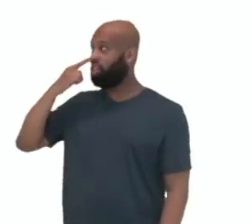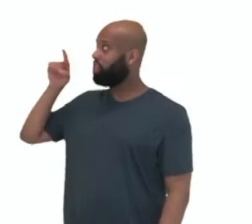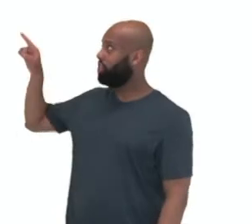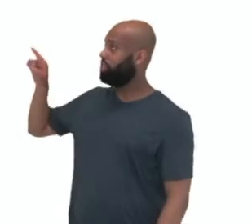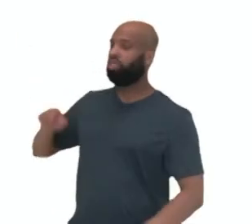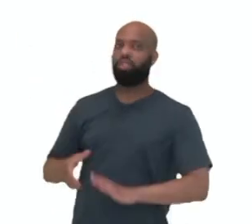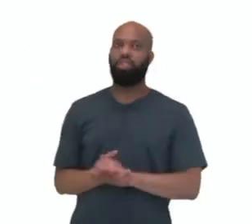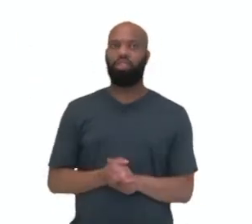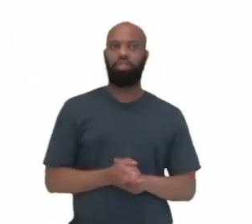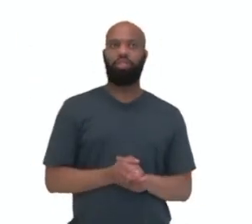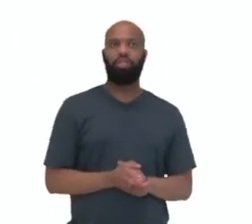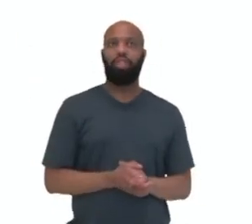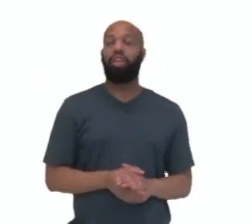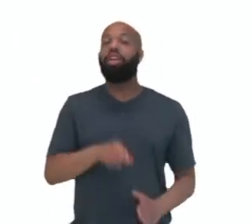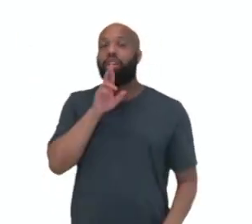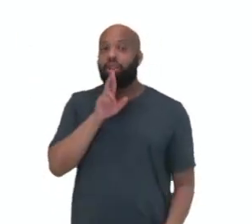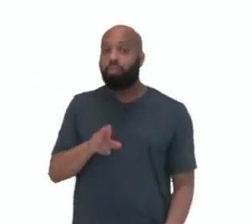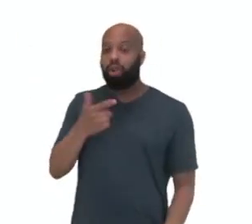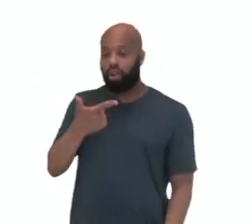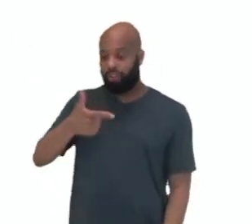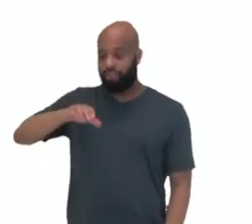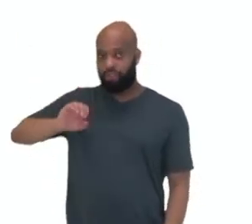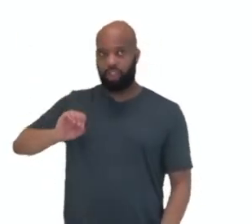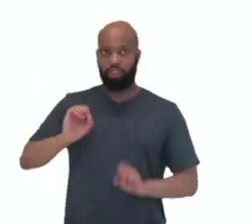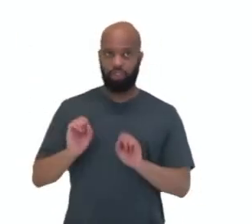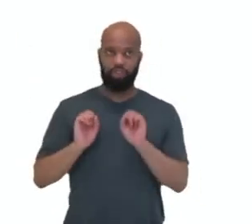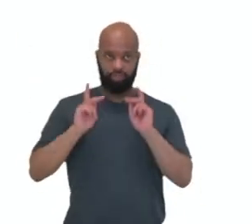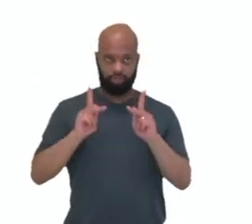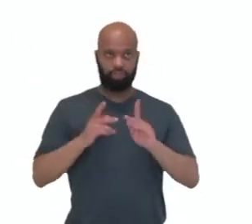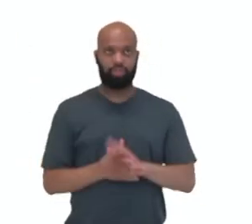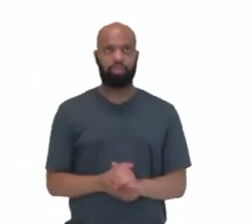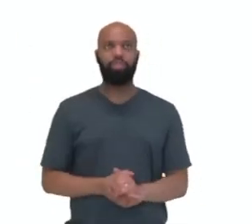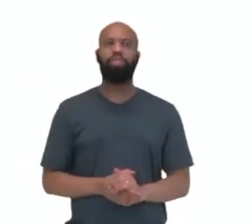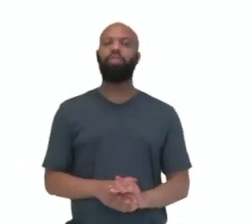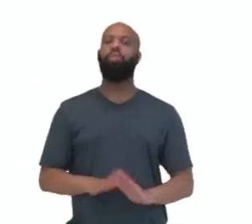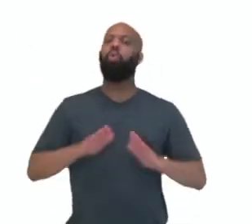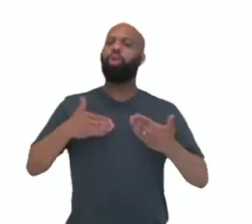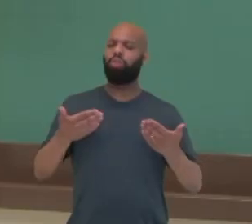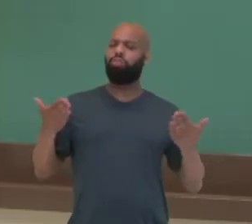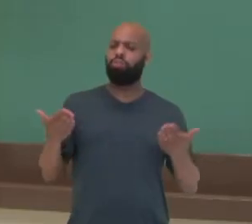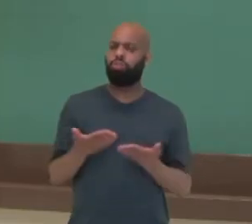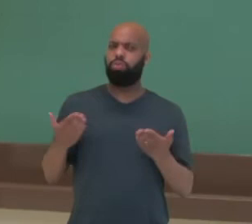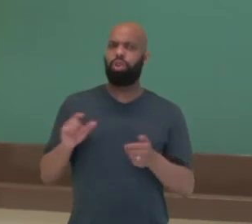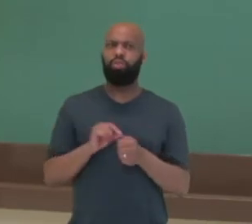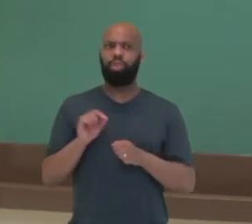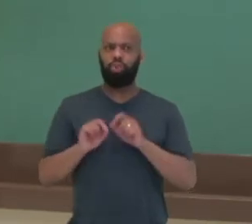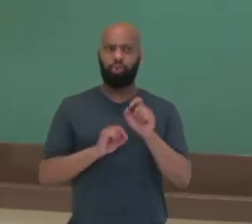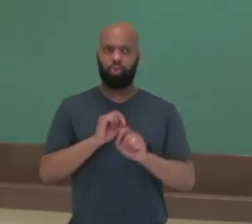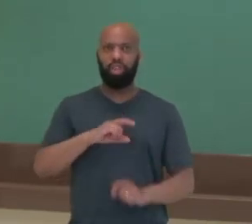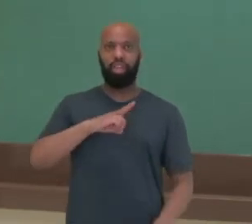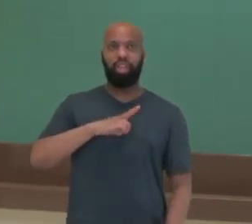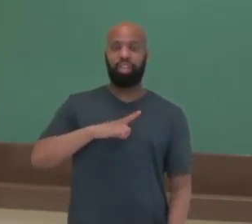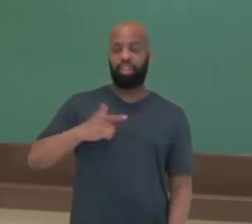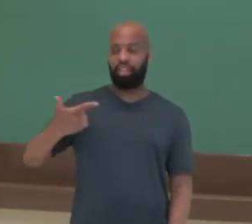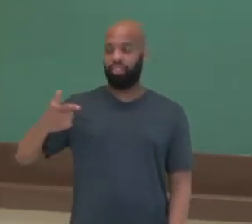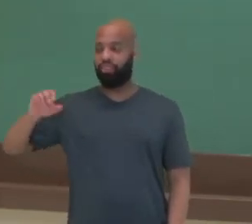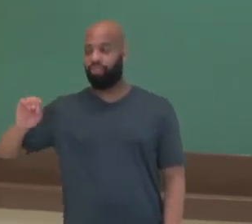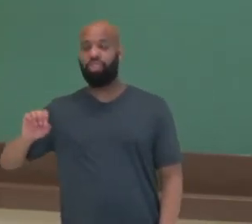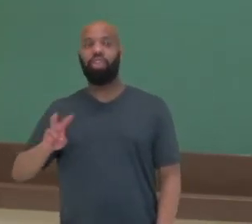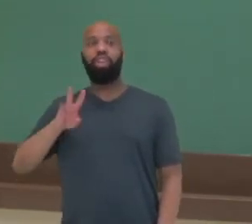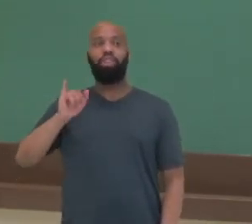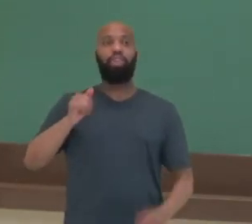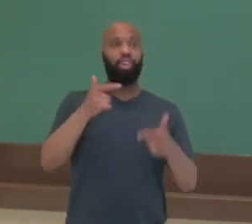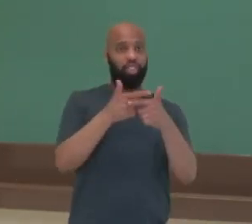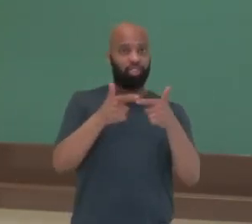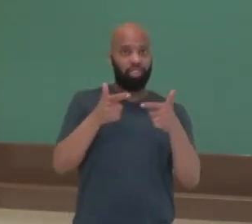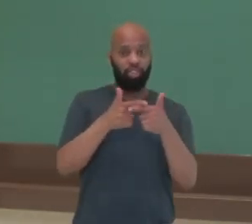só, ele vai dar como resultado 20. Então, na sequência, a gente pega esse 20, divide pelo